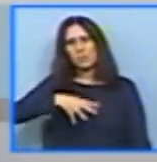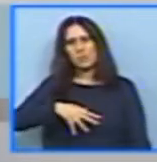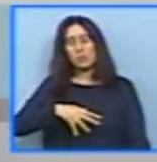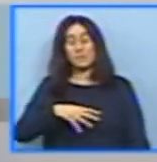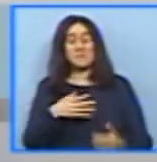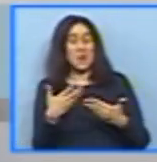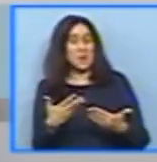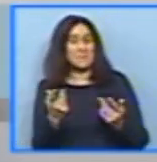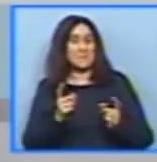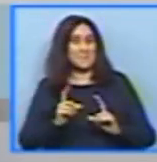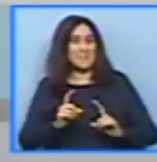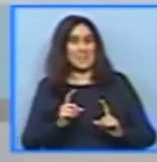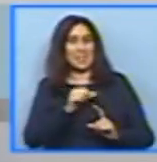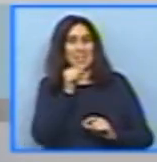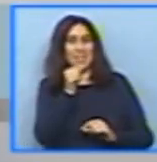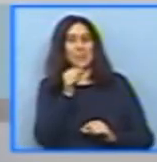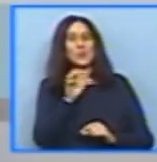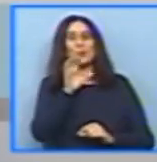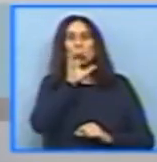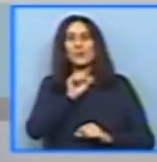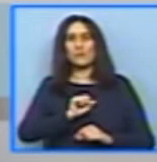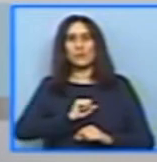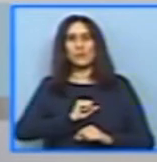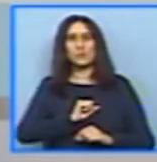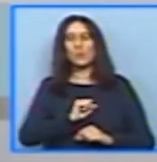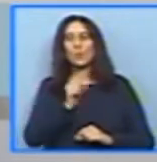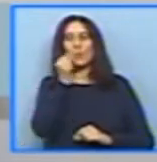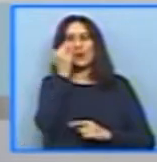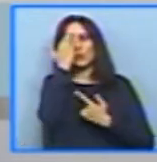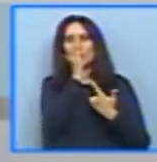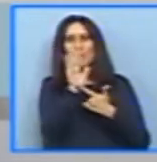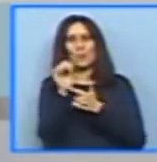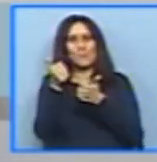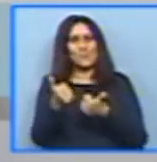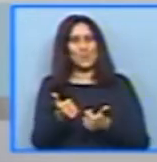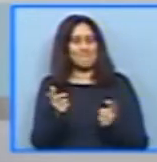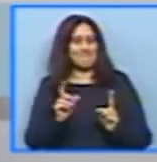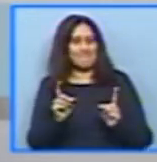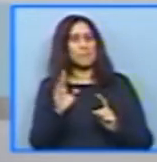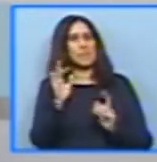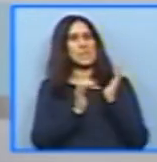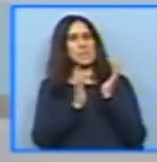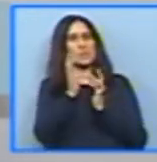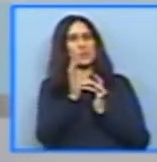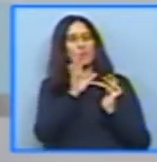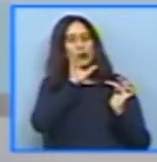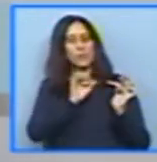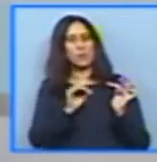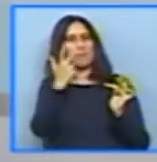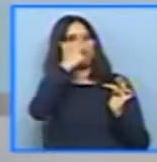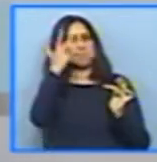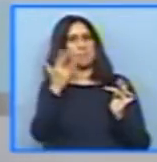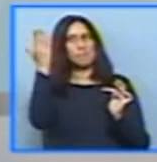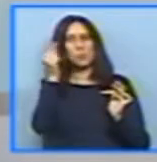nem sempre é assim, não é? Nem sempre os filhos são um bom espelho do Pai, mas em Cristo o Filho é a plenitude do Pai